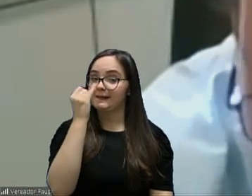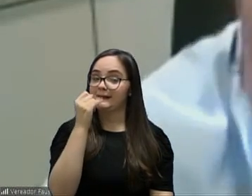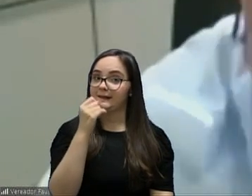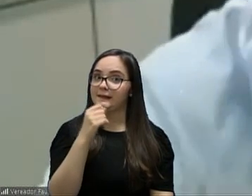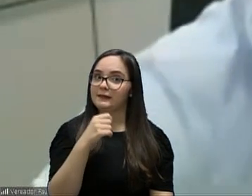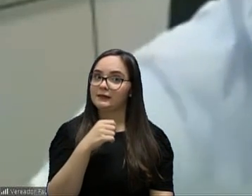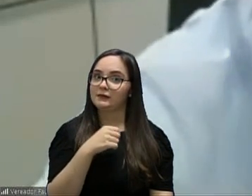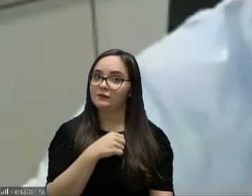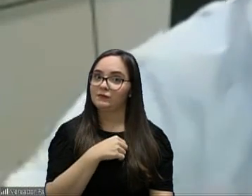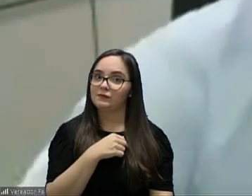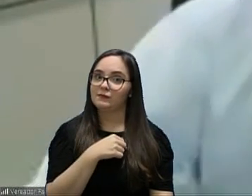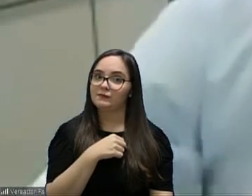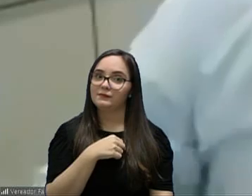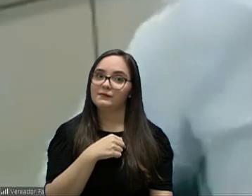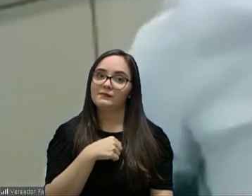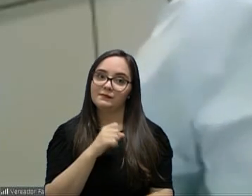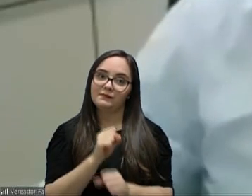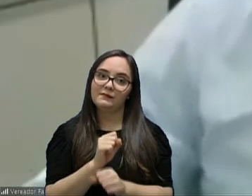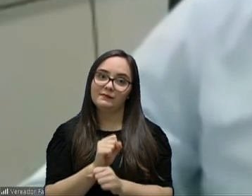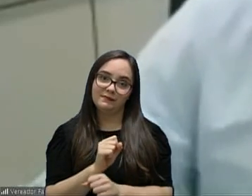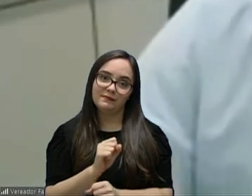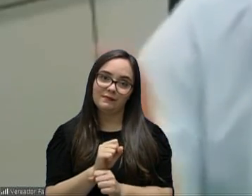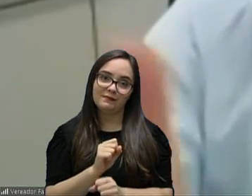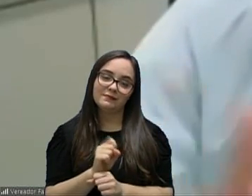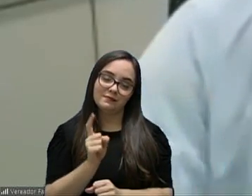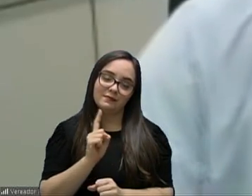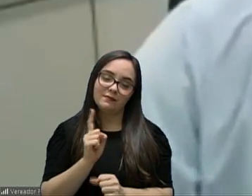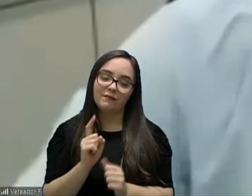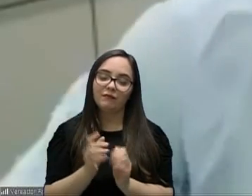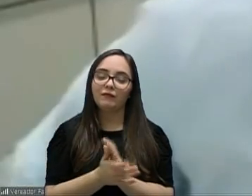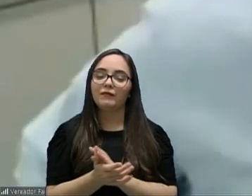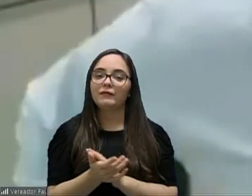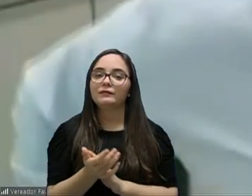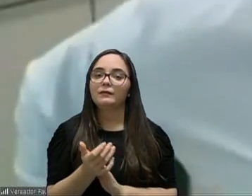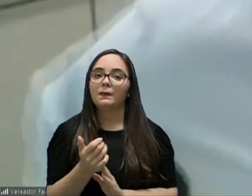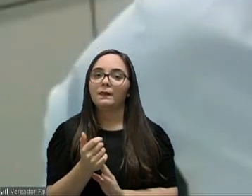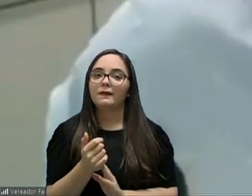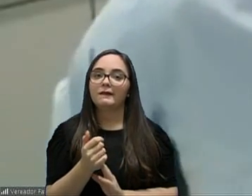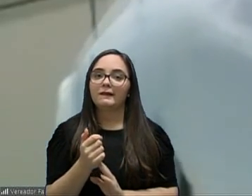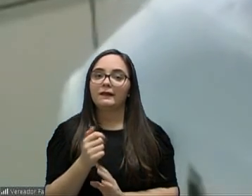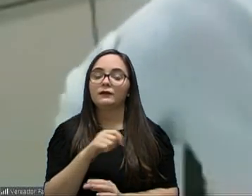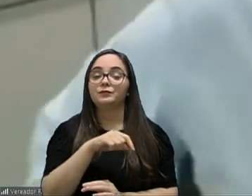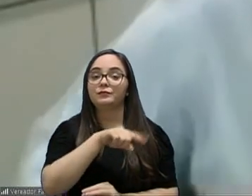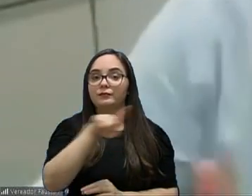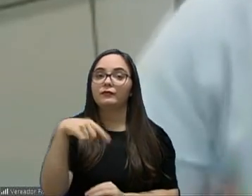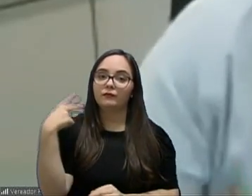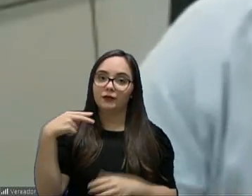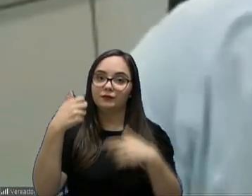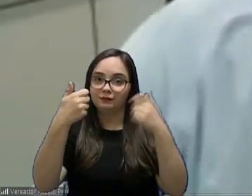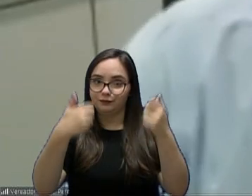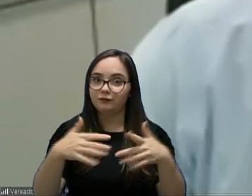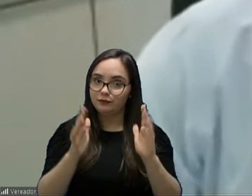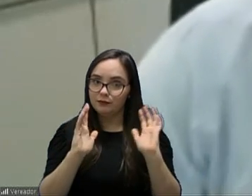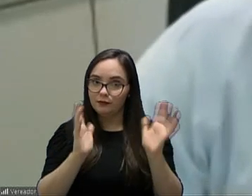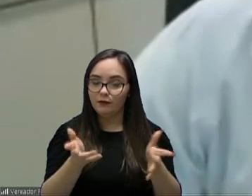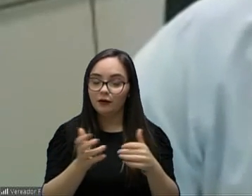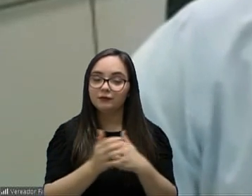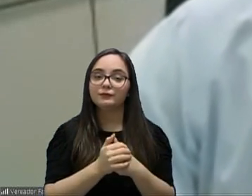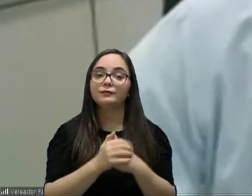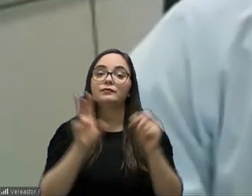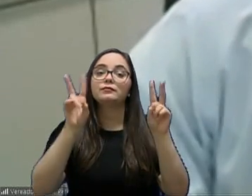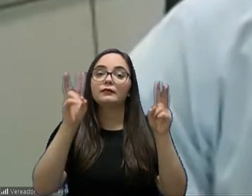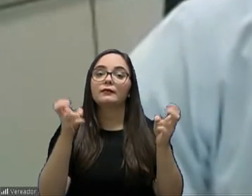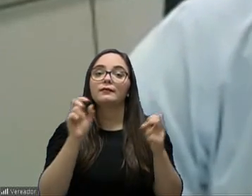não aguardando mesmo esse momento aí, como foi falado aí pelos vereadores, a questão